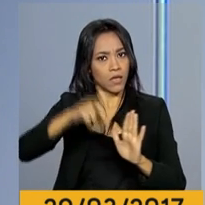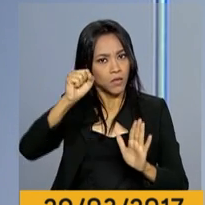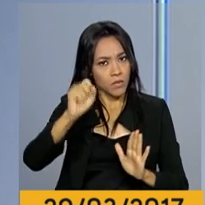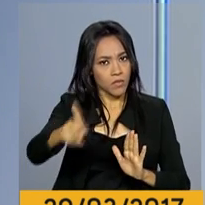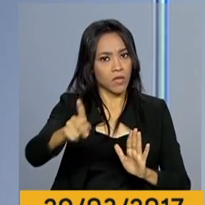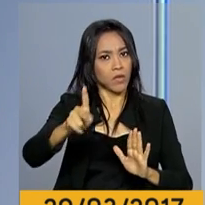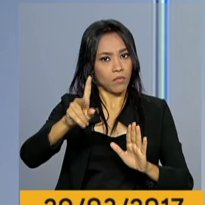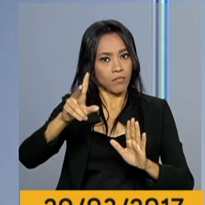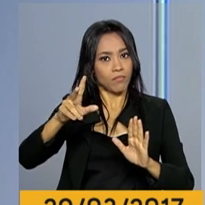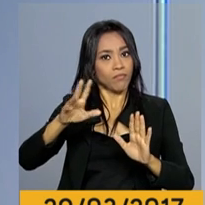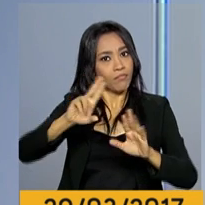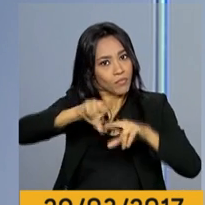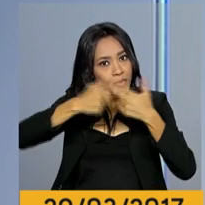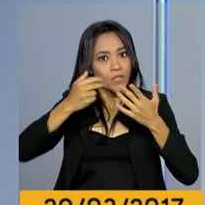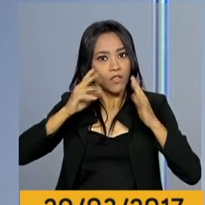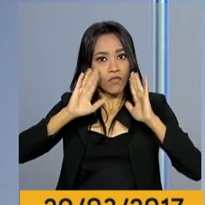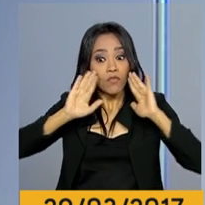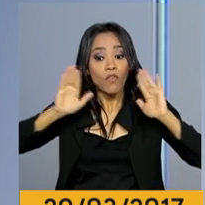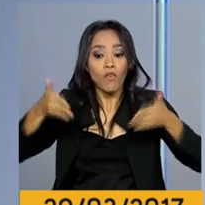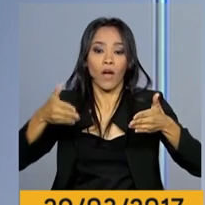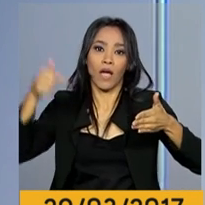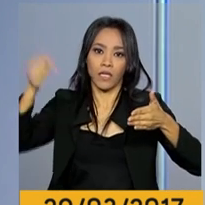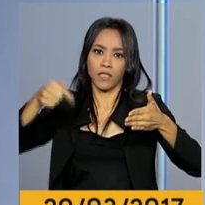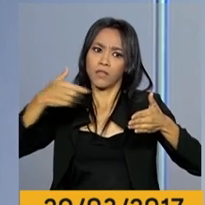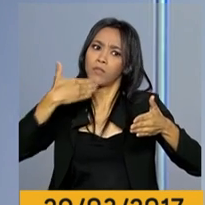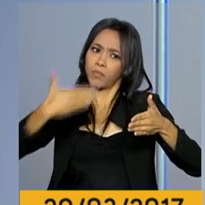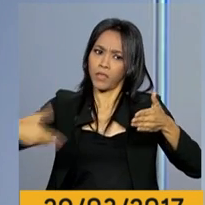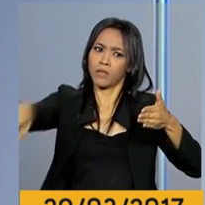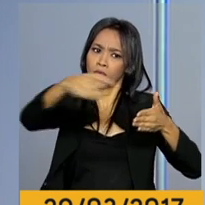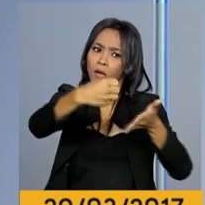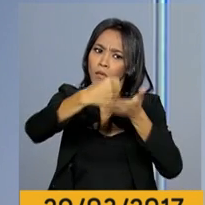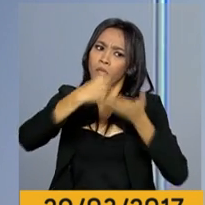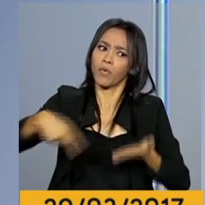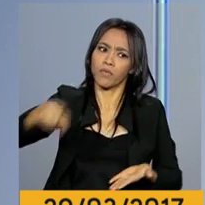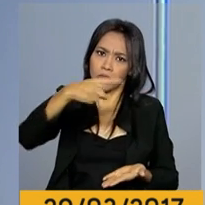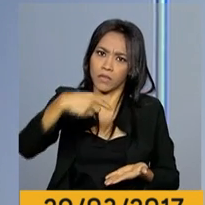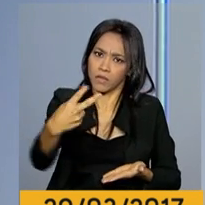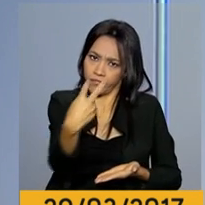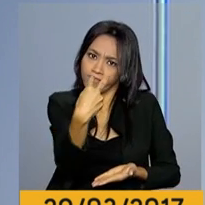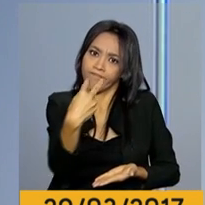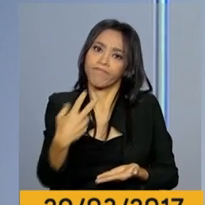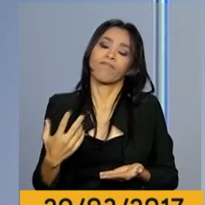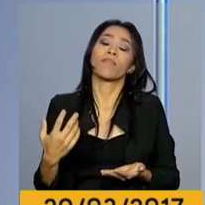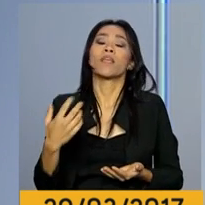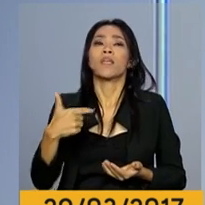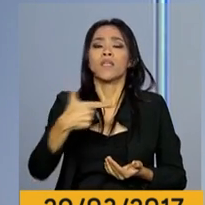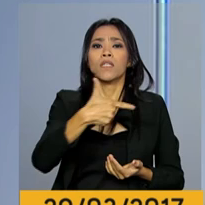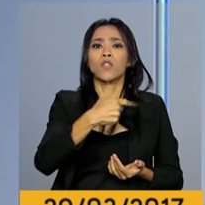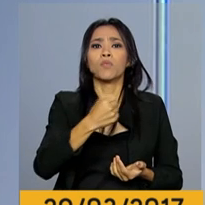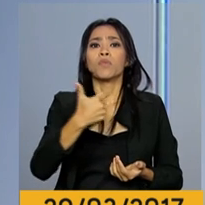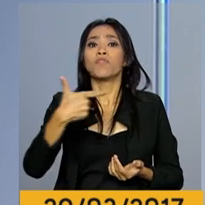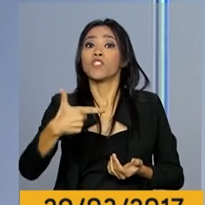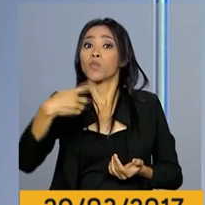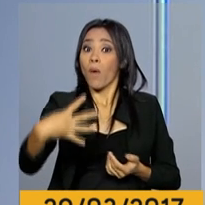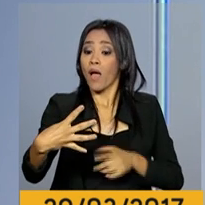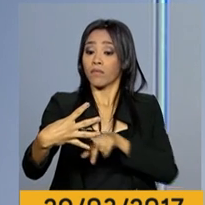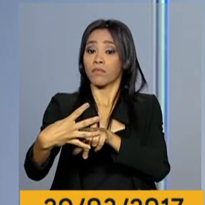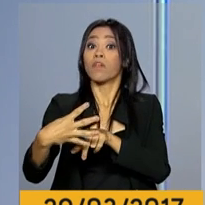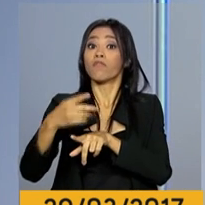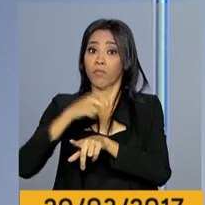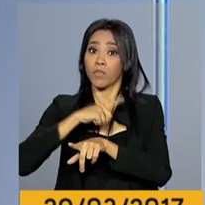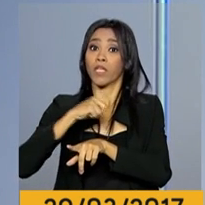neste ponto que precisa muito da compreensão e do auxílio dos senhores em 2024 nós só vamos ter verba